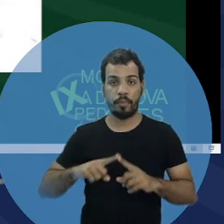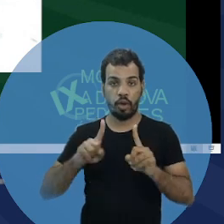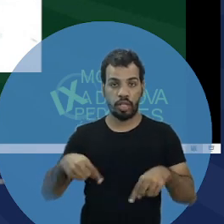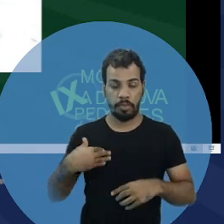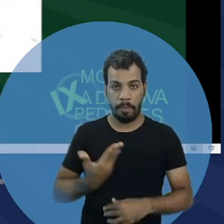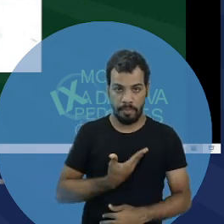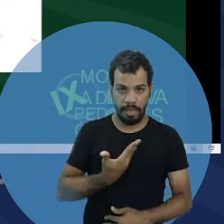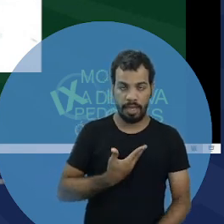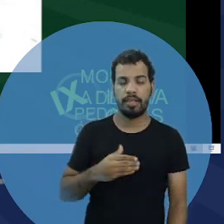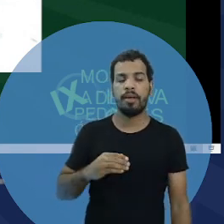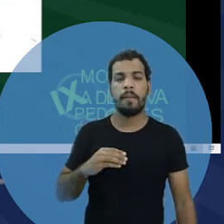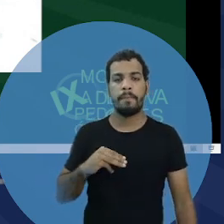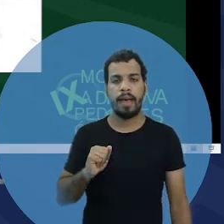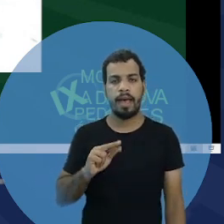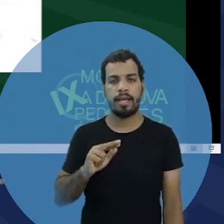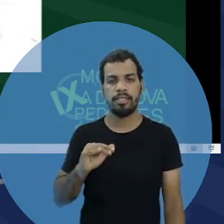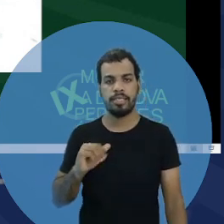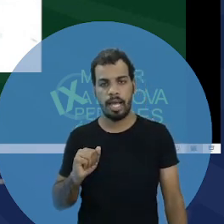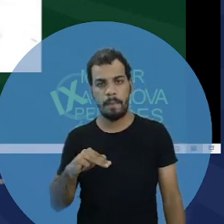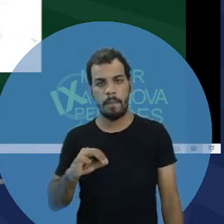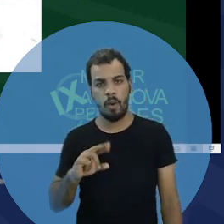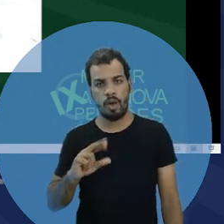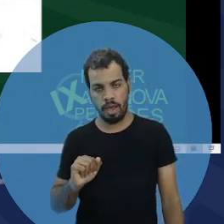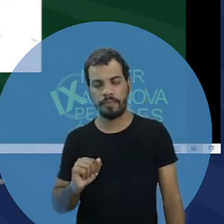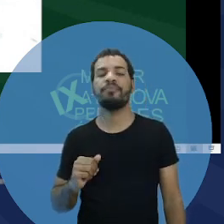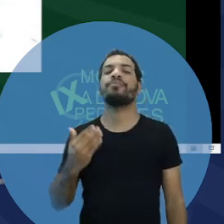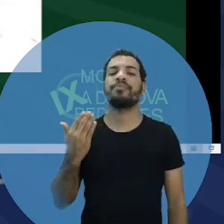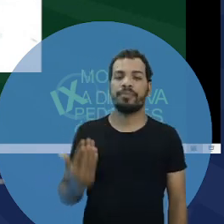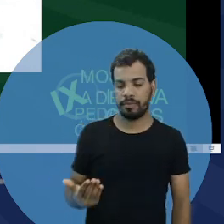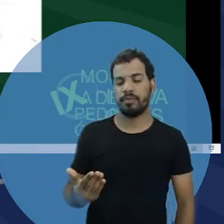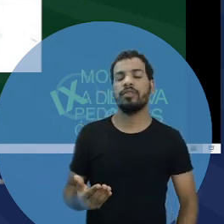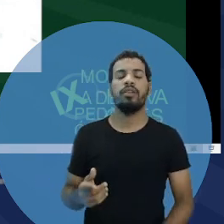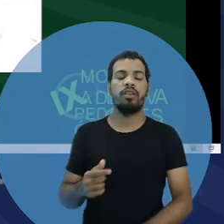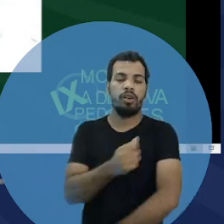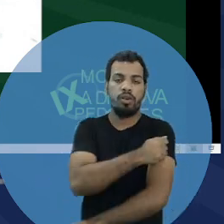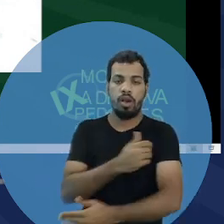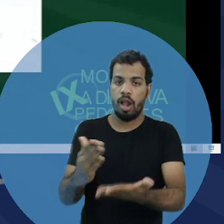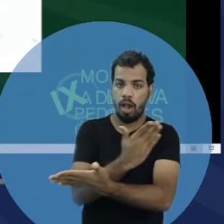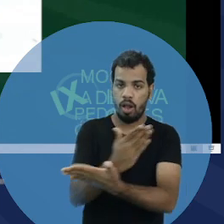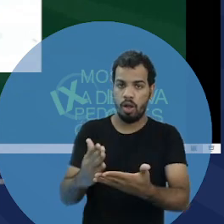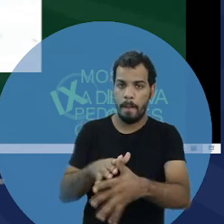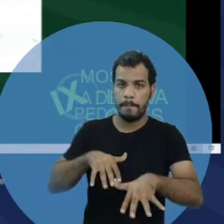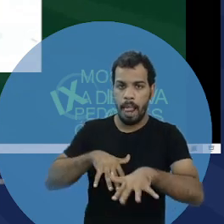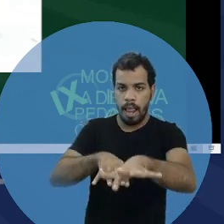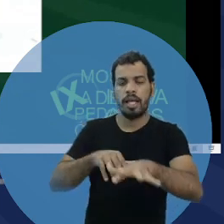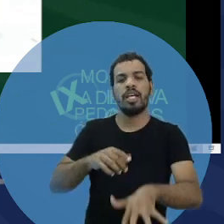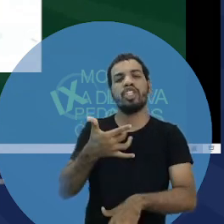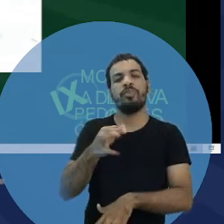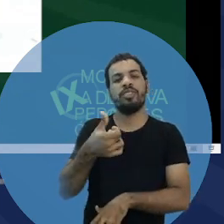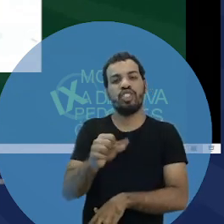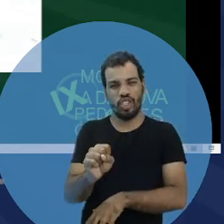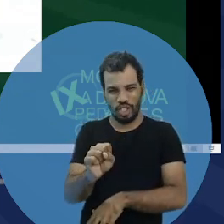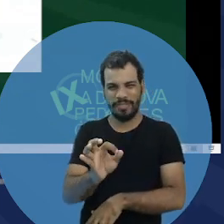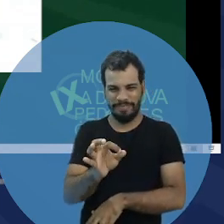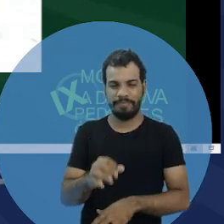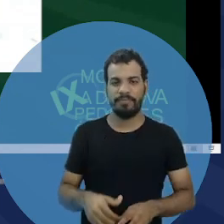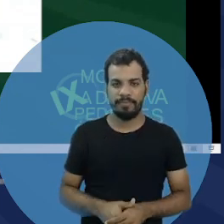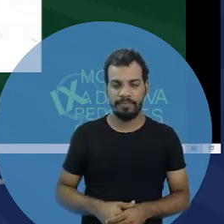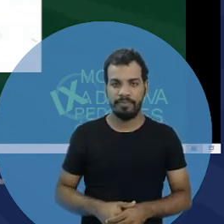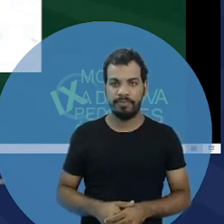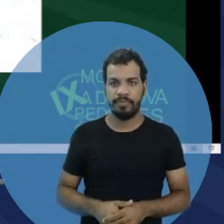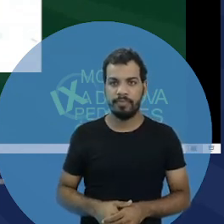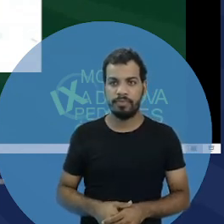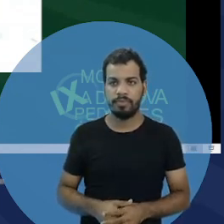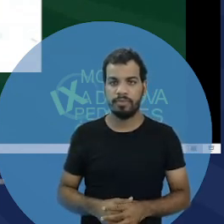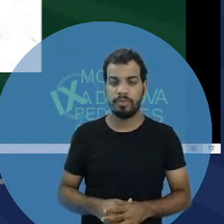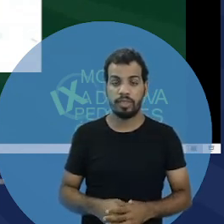alguns estudantes, quando teve, né, esse desfile em 2018, tá certo? É um projeto dela que